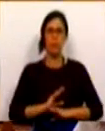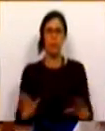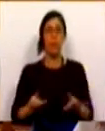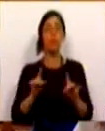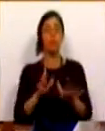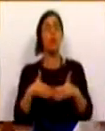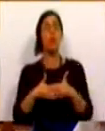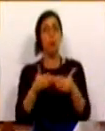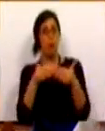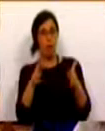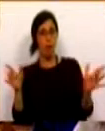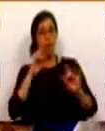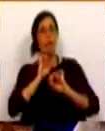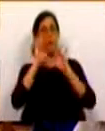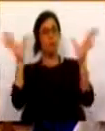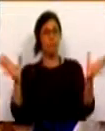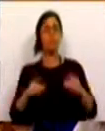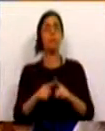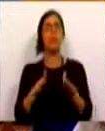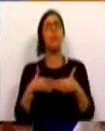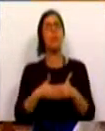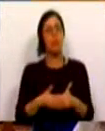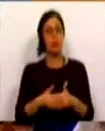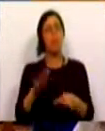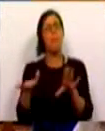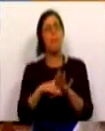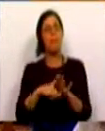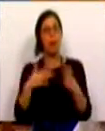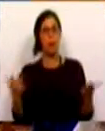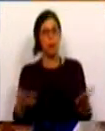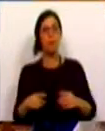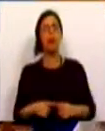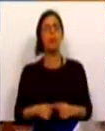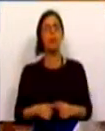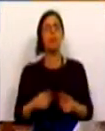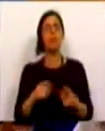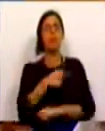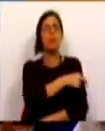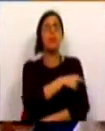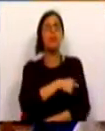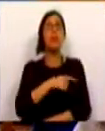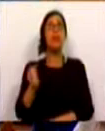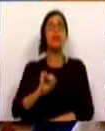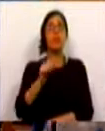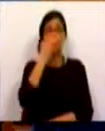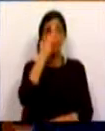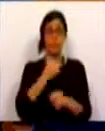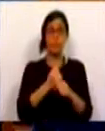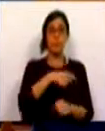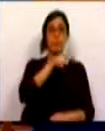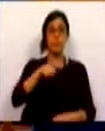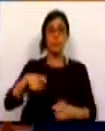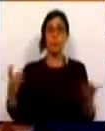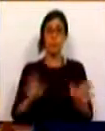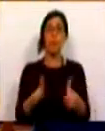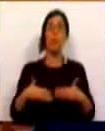um processo aberto e transparente, um processo participado, designadamente pelos representantes dos trabalhadores,